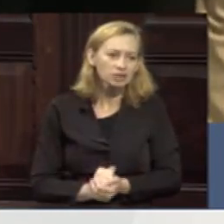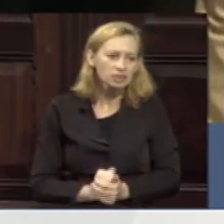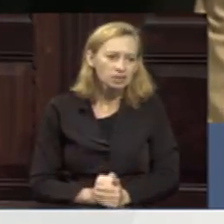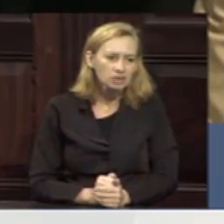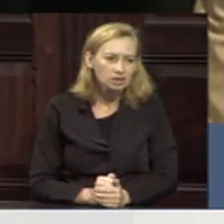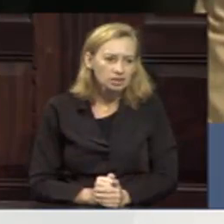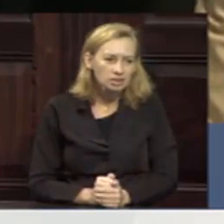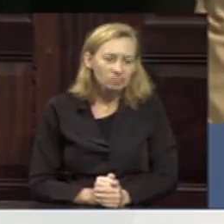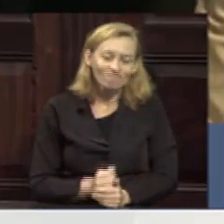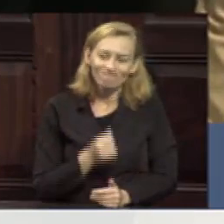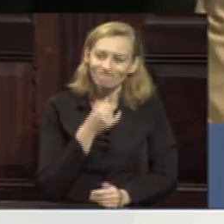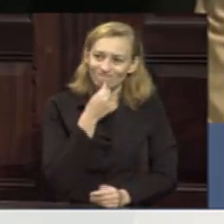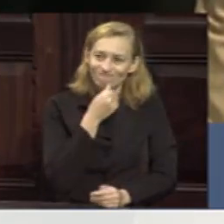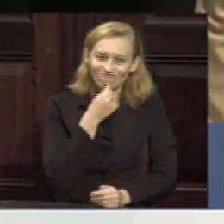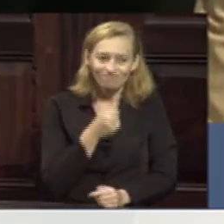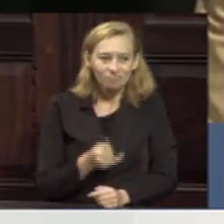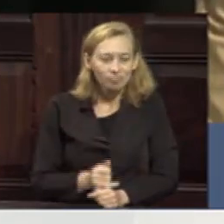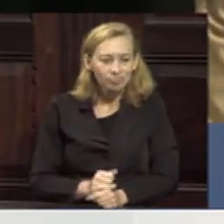lamentavelmente,